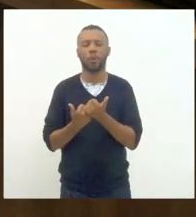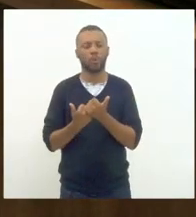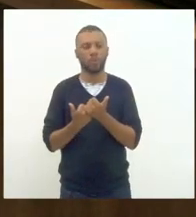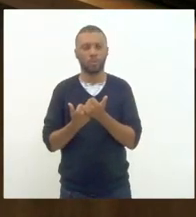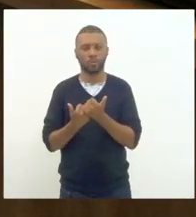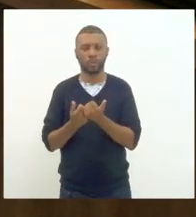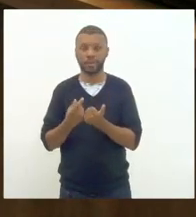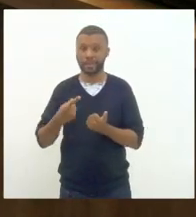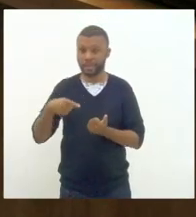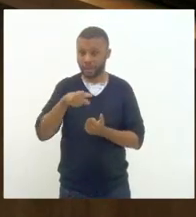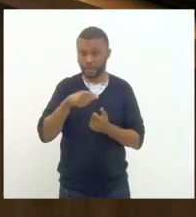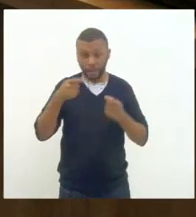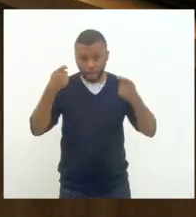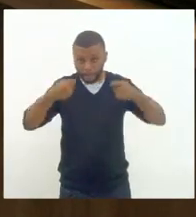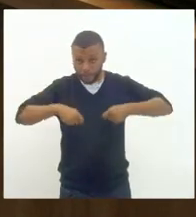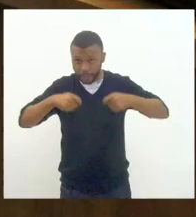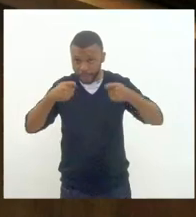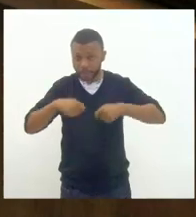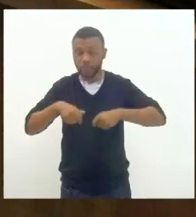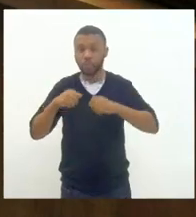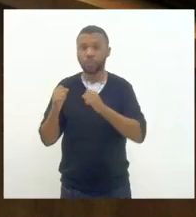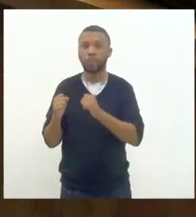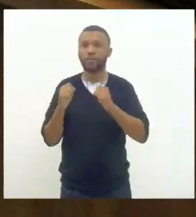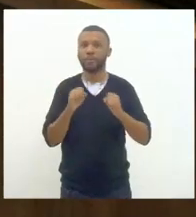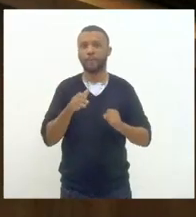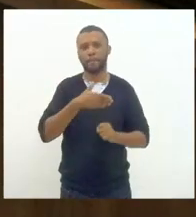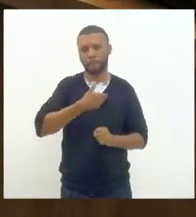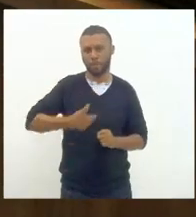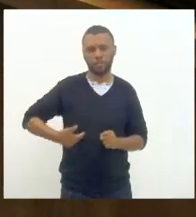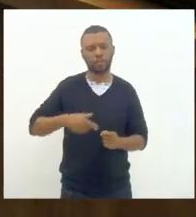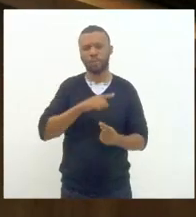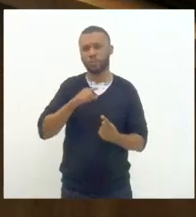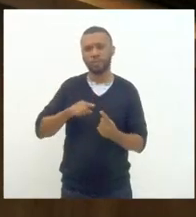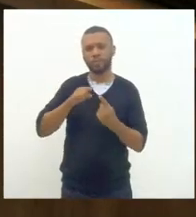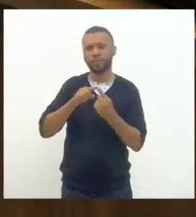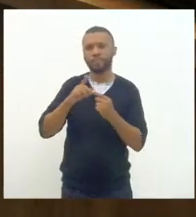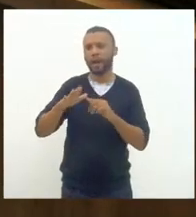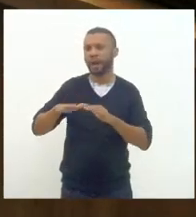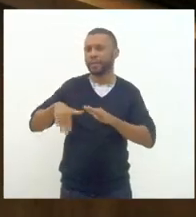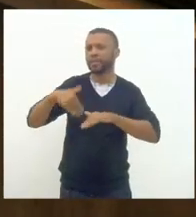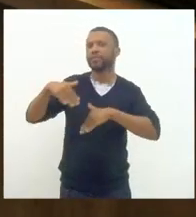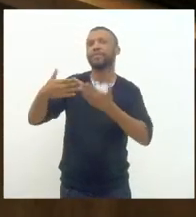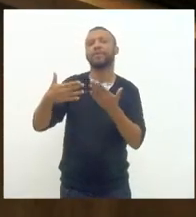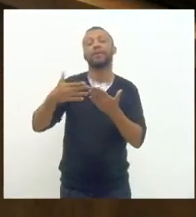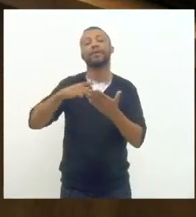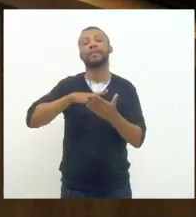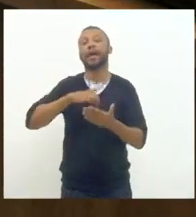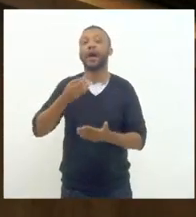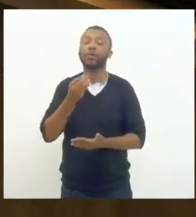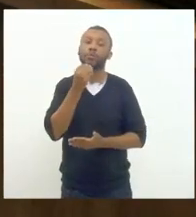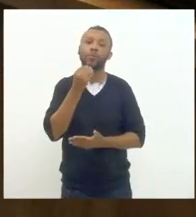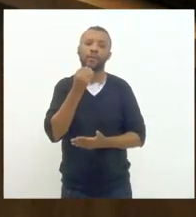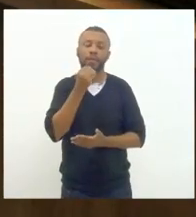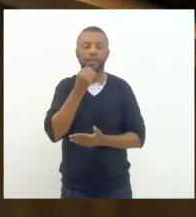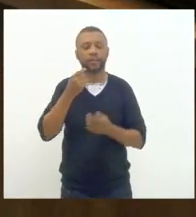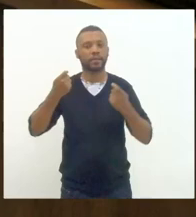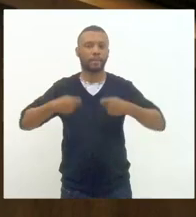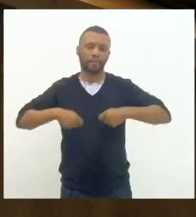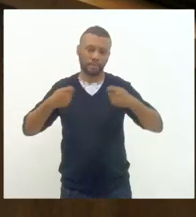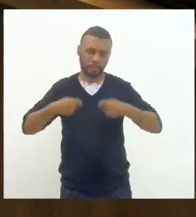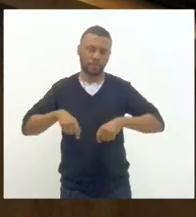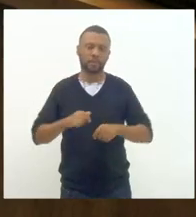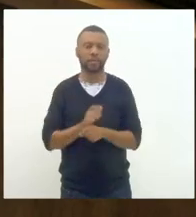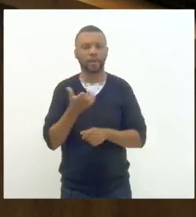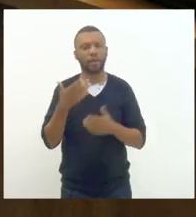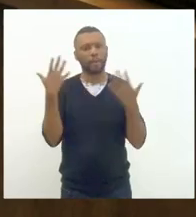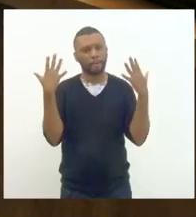eles precisam do poder público para se desenvolver e ter as oportunidades necessárias. Então, parabenizar aí os